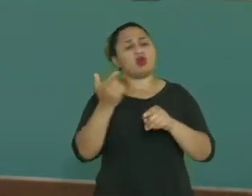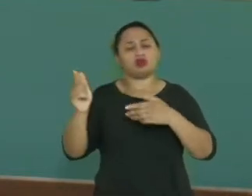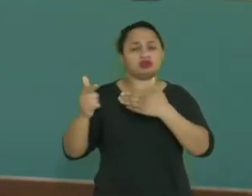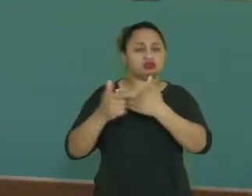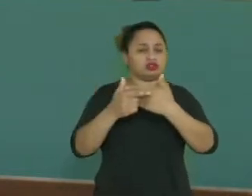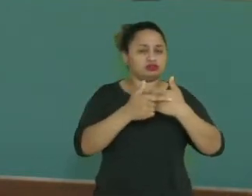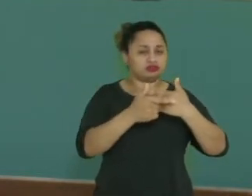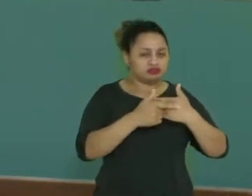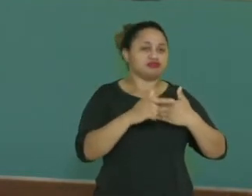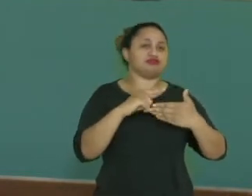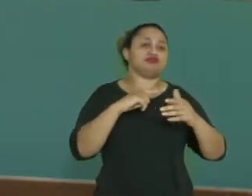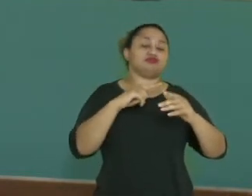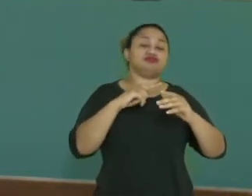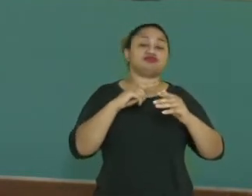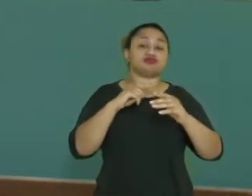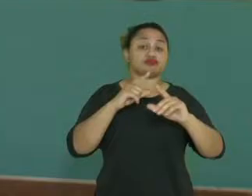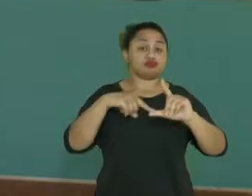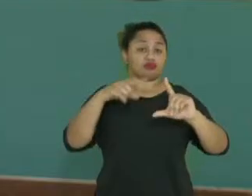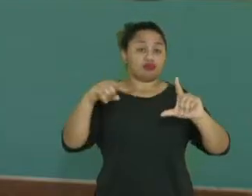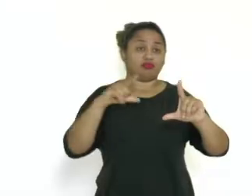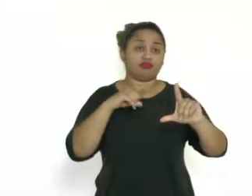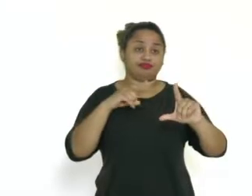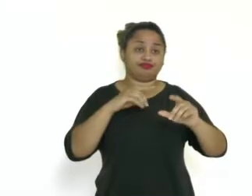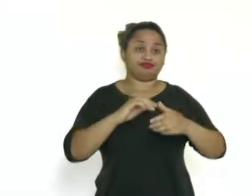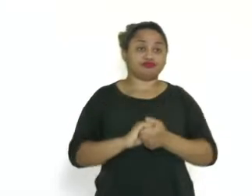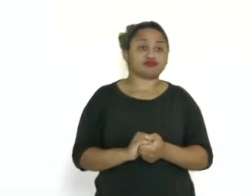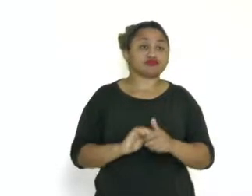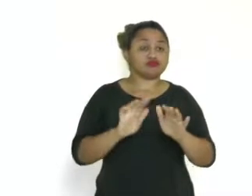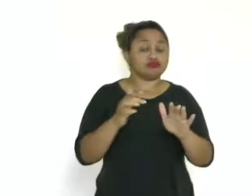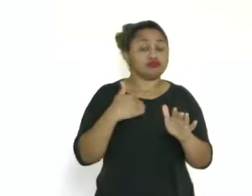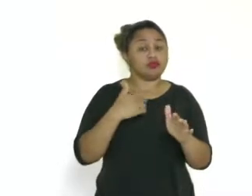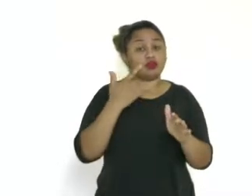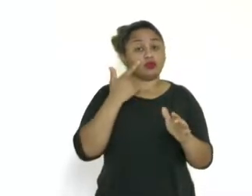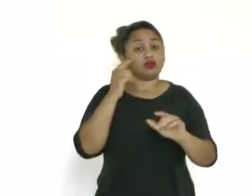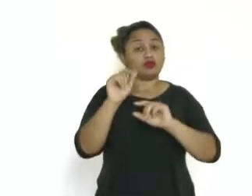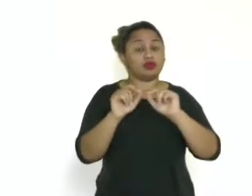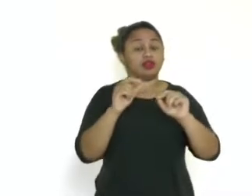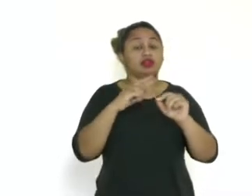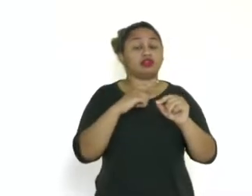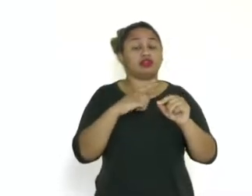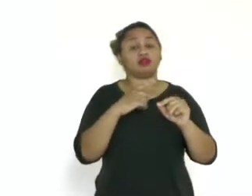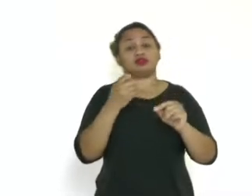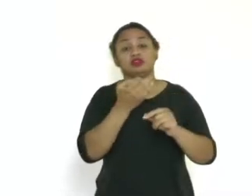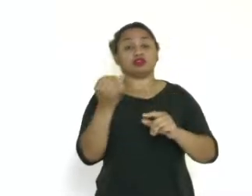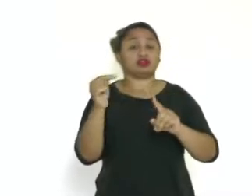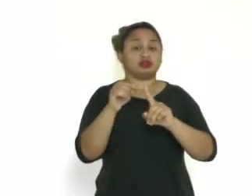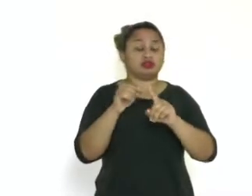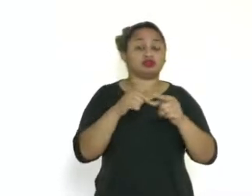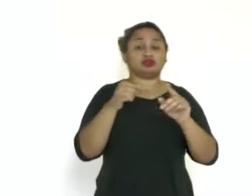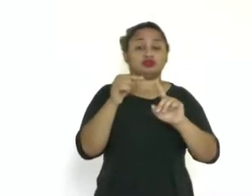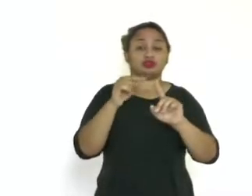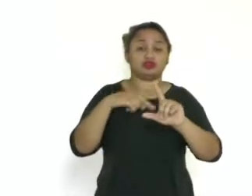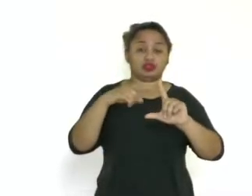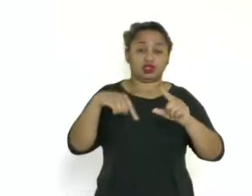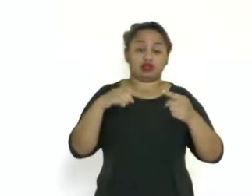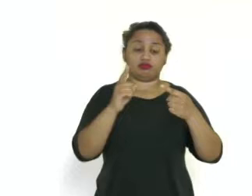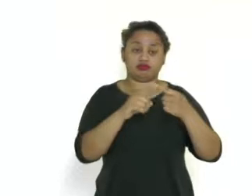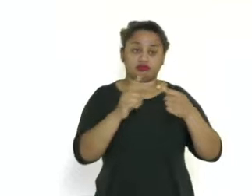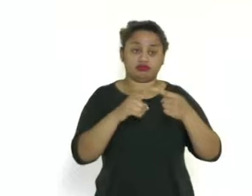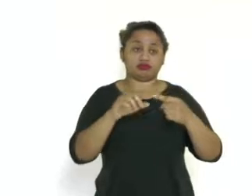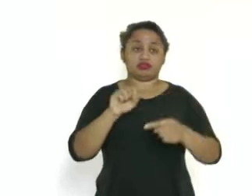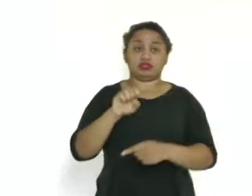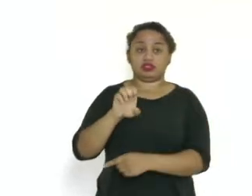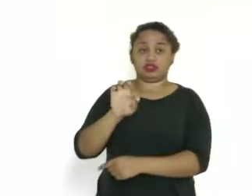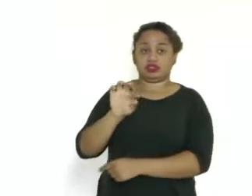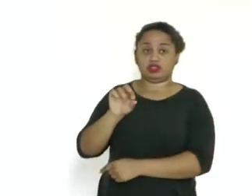tá? Além disso, olha só, né? Então, veja aqui comigo, né? Nós temos os gráficos de setores, né? Ou também podem aí gráficos,